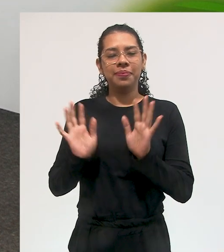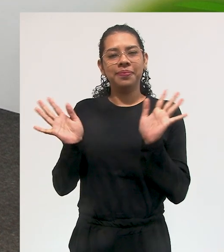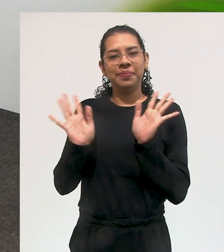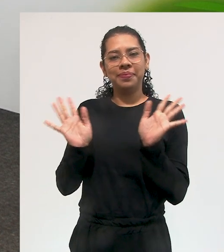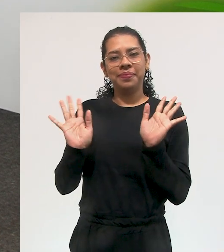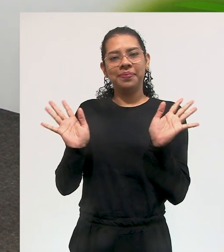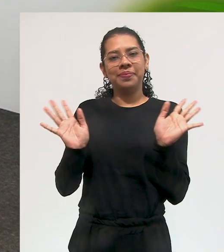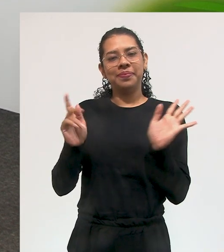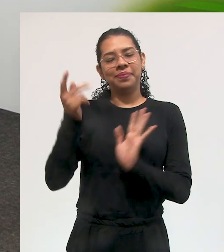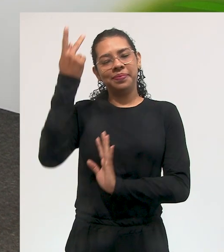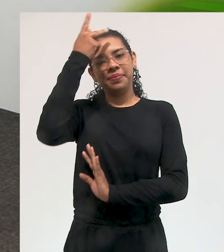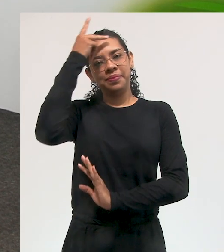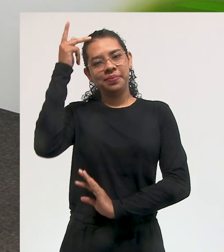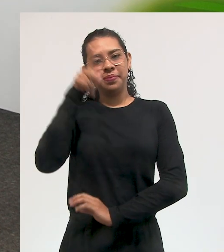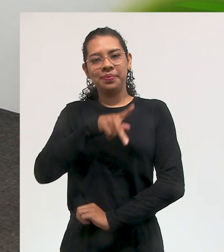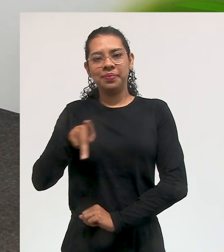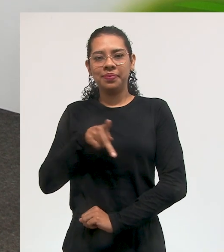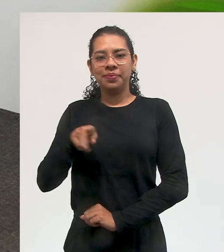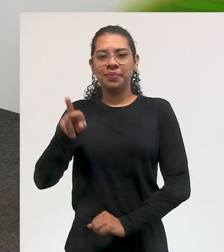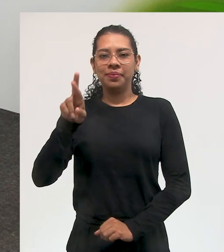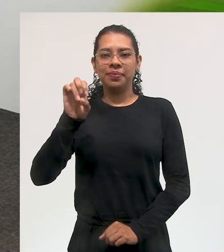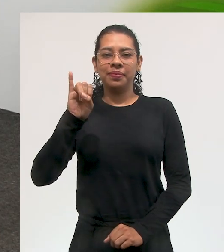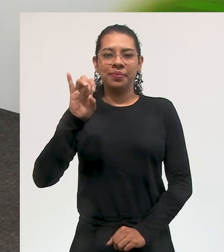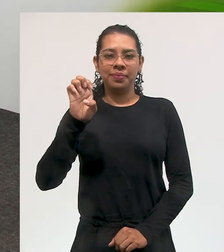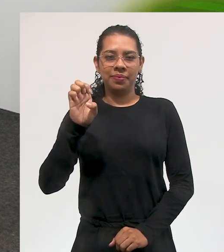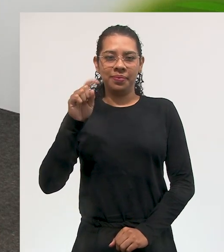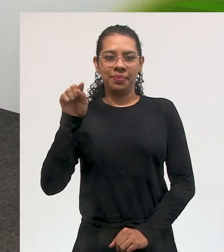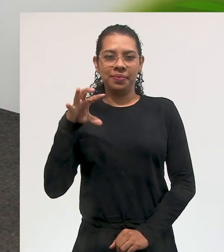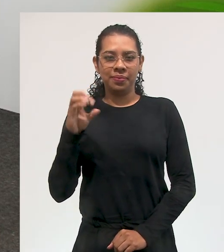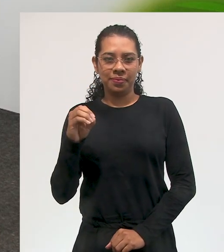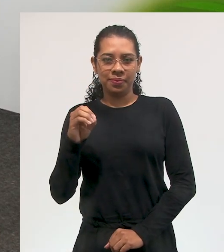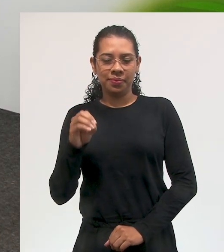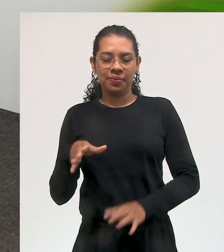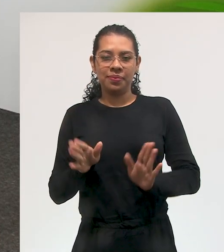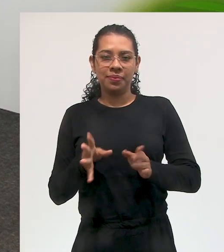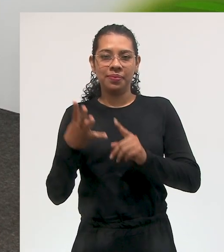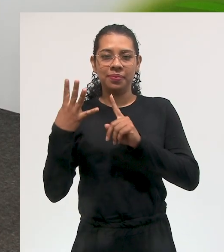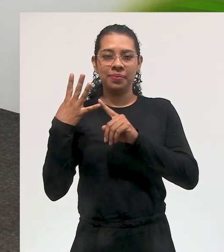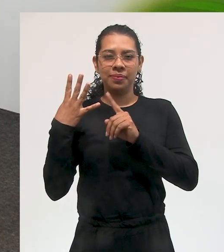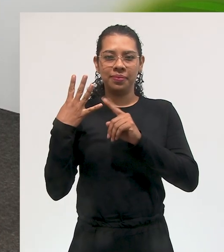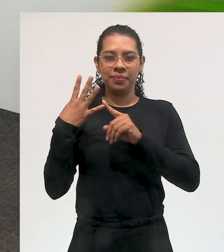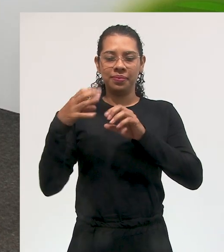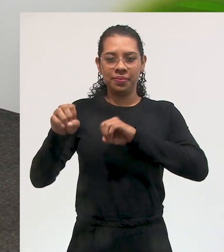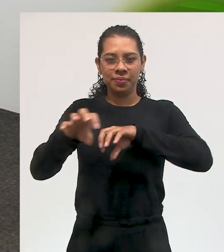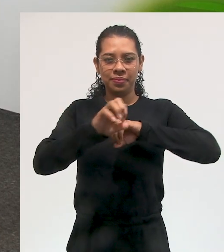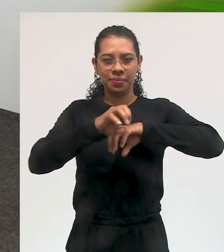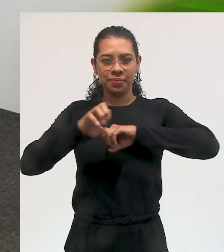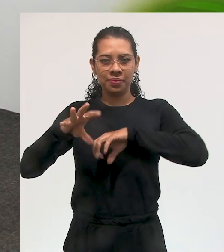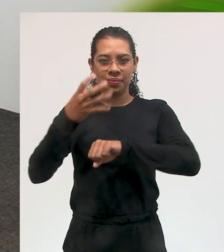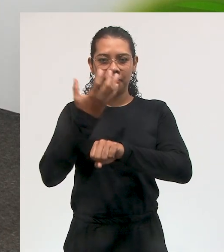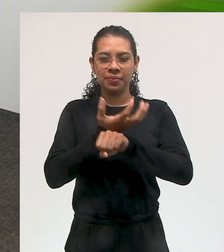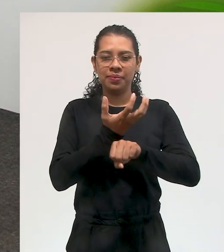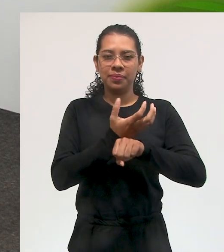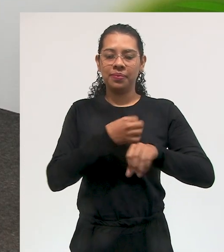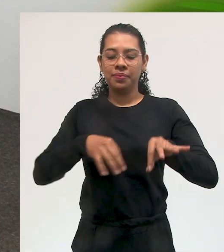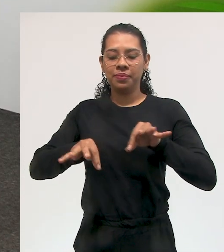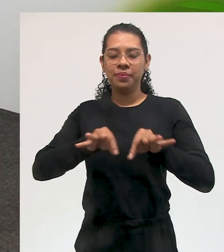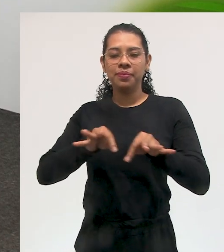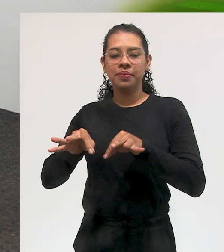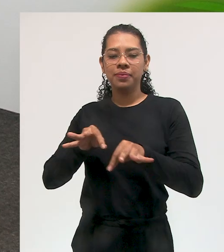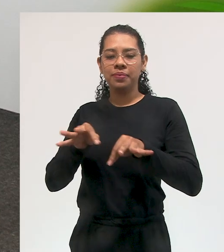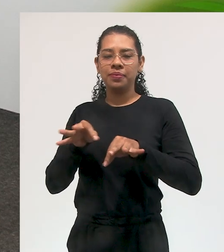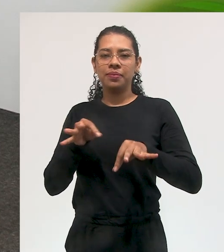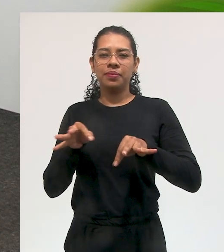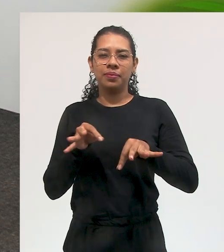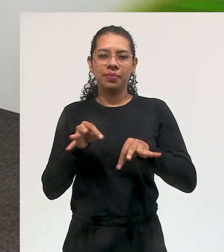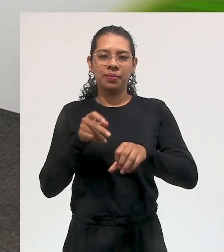Olá pessoal, quem está falando aqui é o professor Reza Almeida, estou na aula 4, Formação Continuada, Organização do Trabalho Pedagógico na Educação Básica